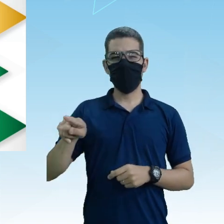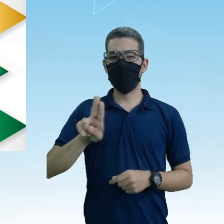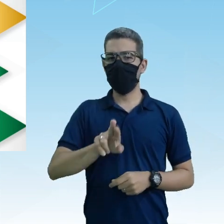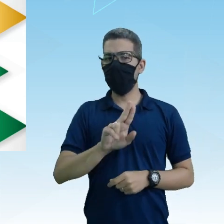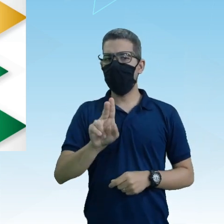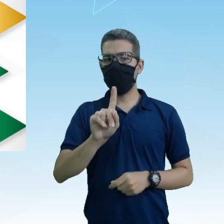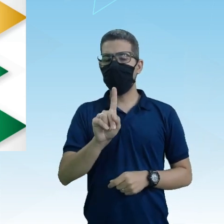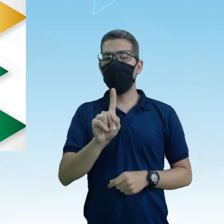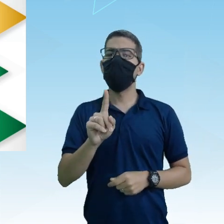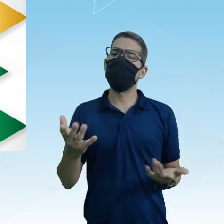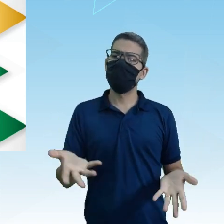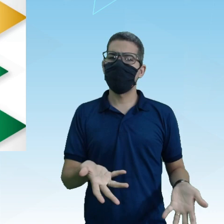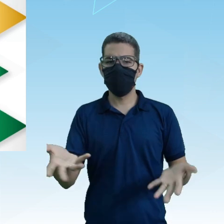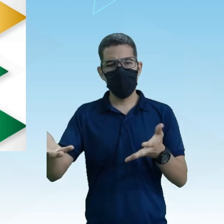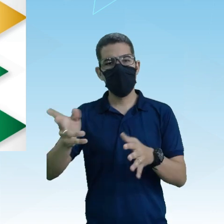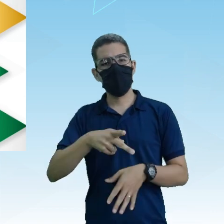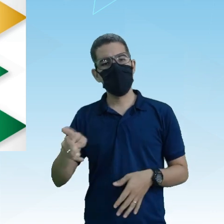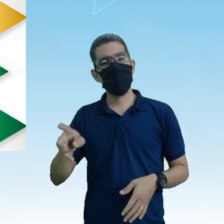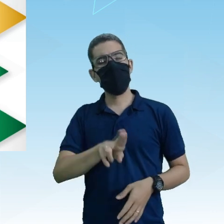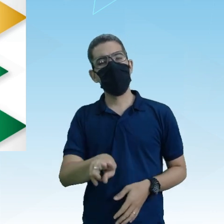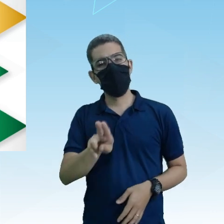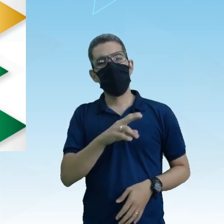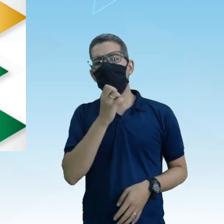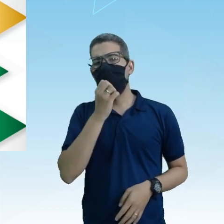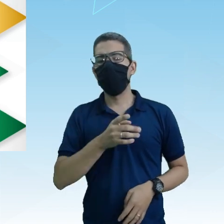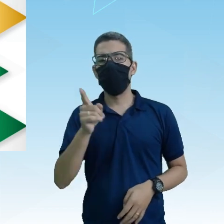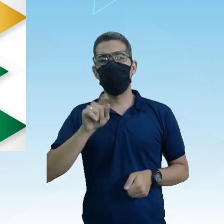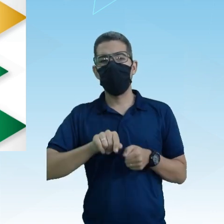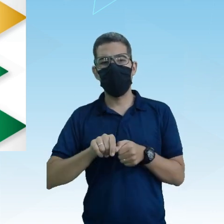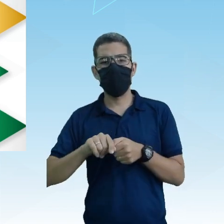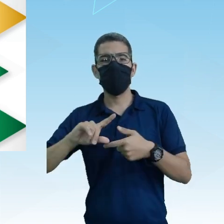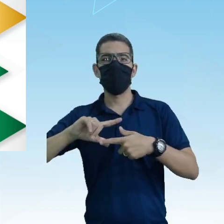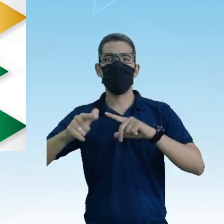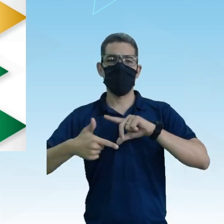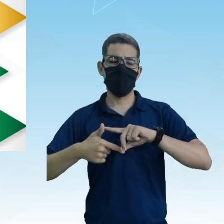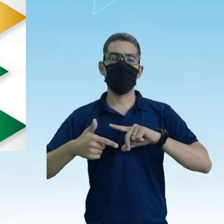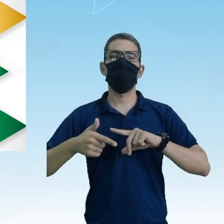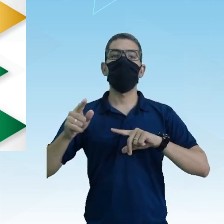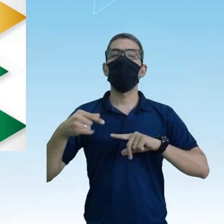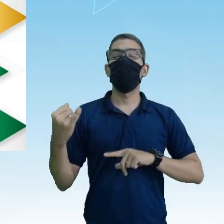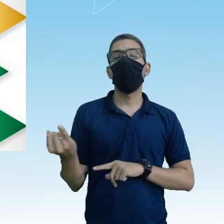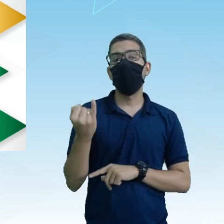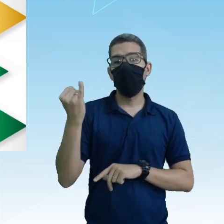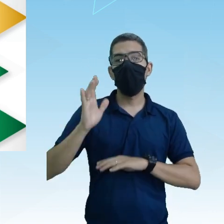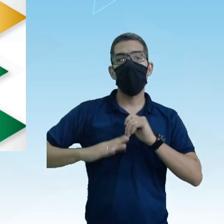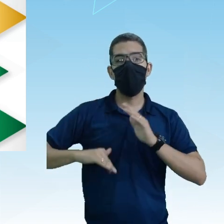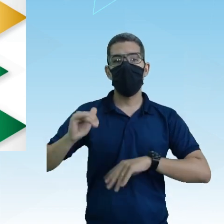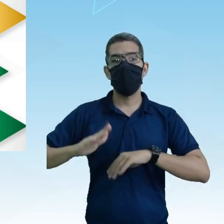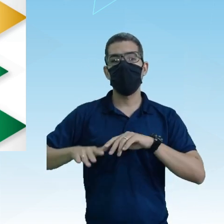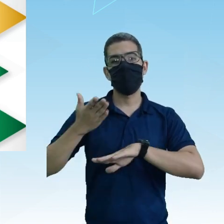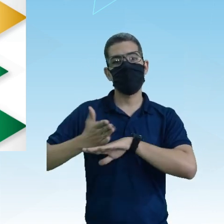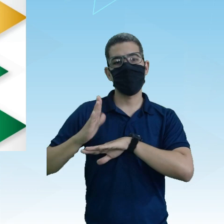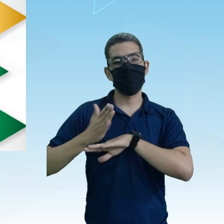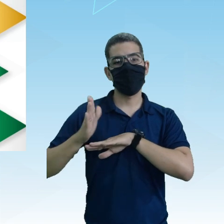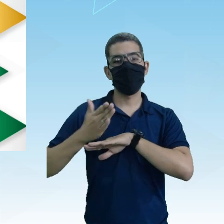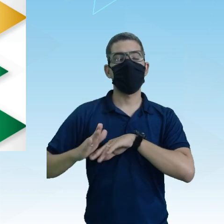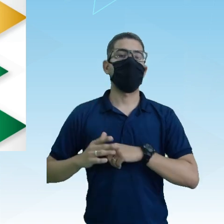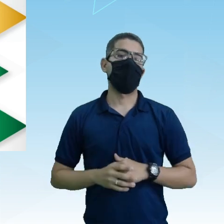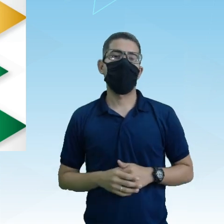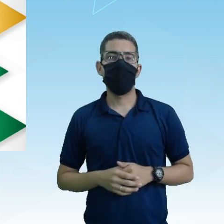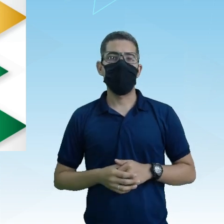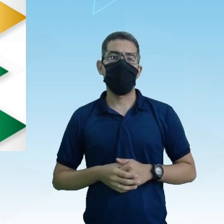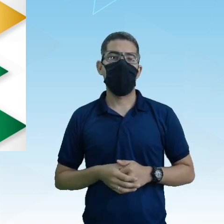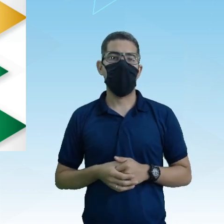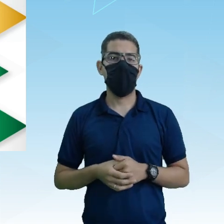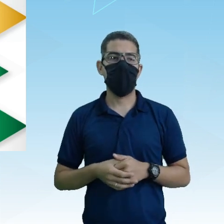usar esse material e também use esse material nas construções. Isso é importante, essa tua prática, tá? Instrumento